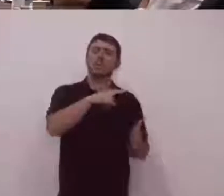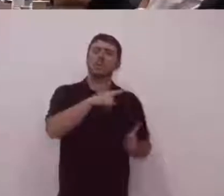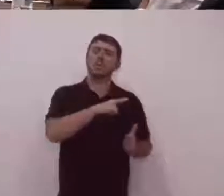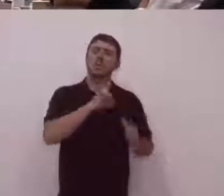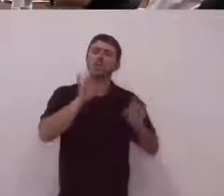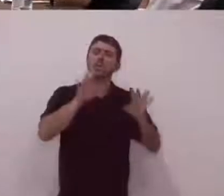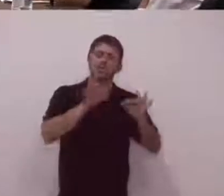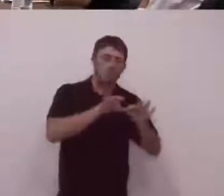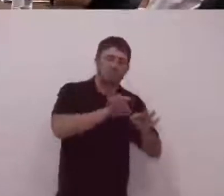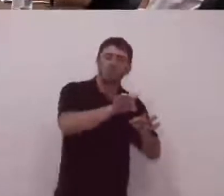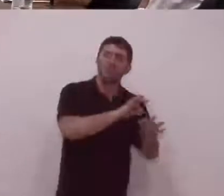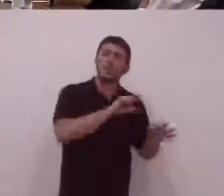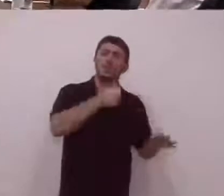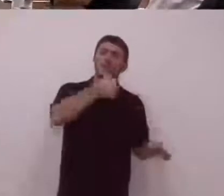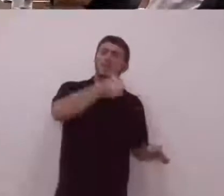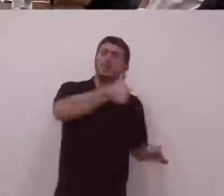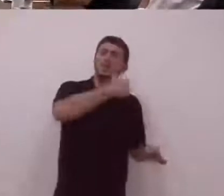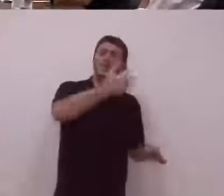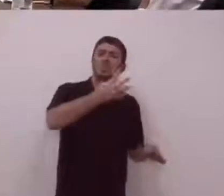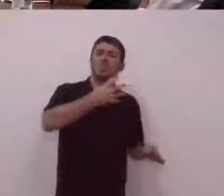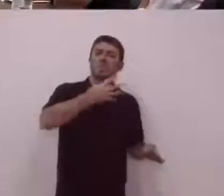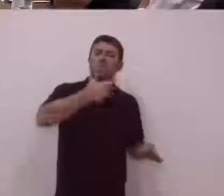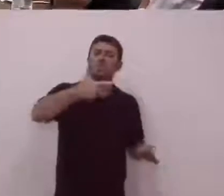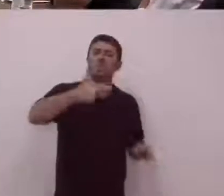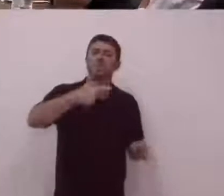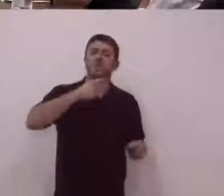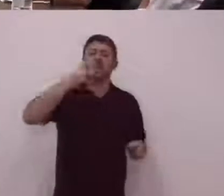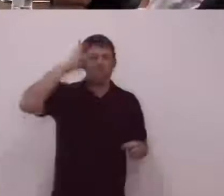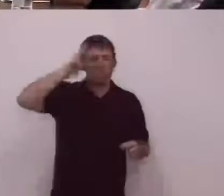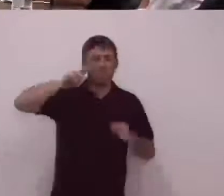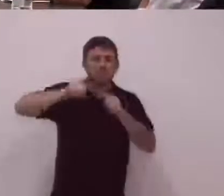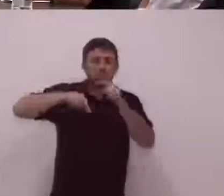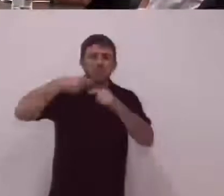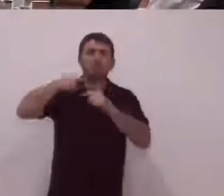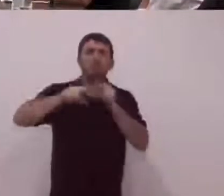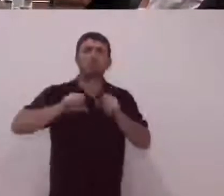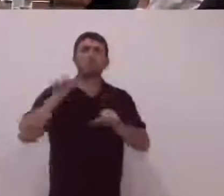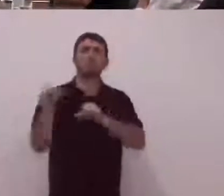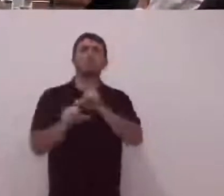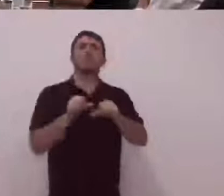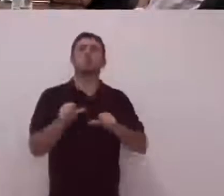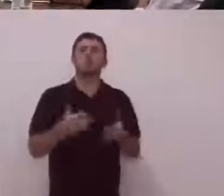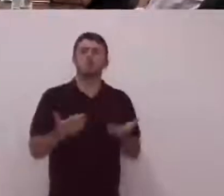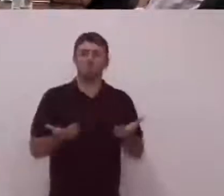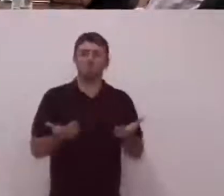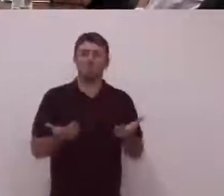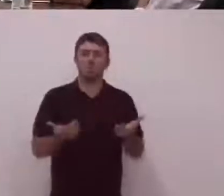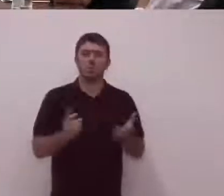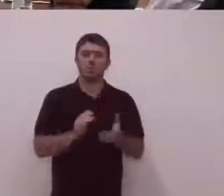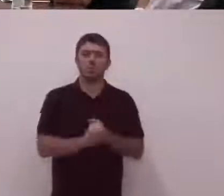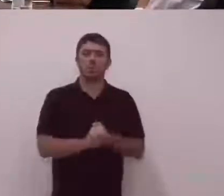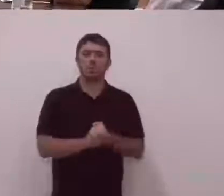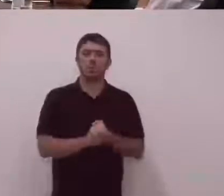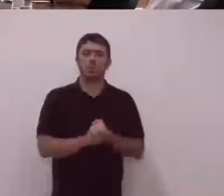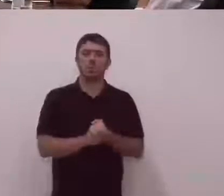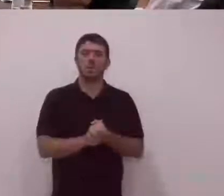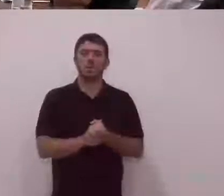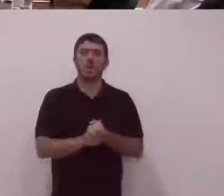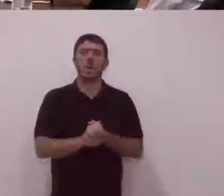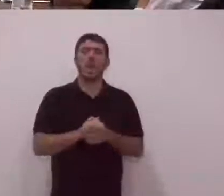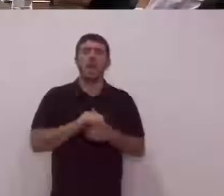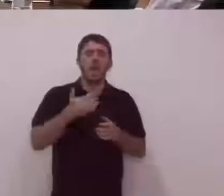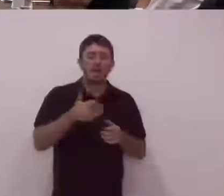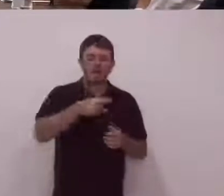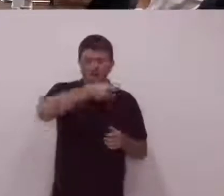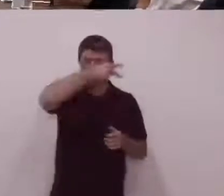142,56 metros quadrados. Mesmo assim, a Prefeitura Municipal deu andamento ao processo,